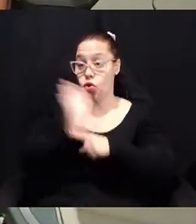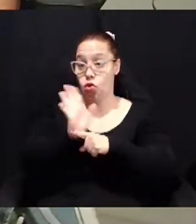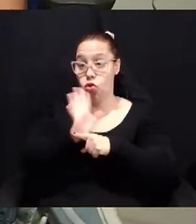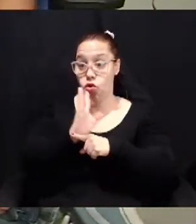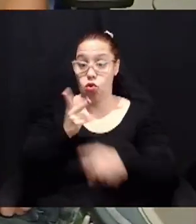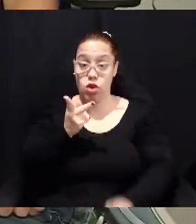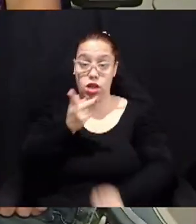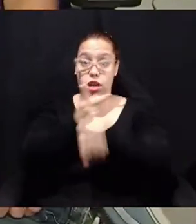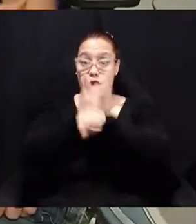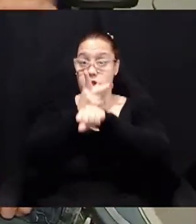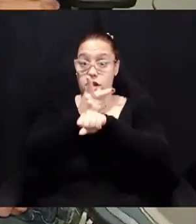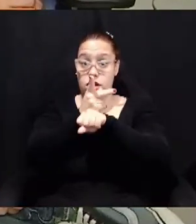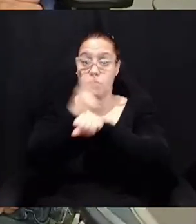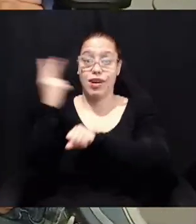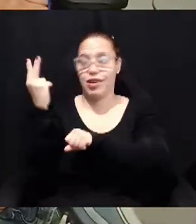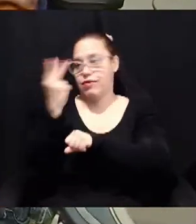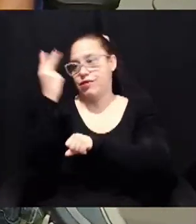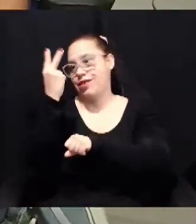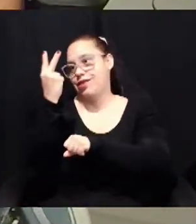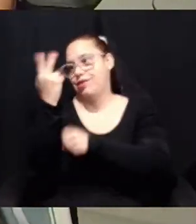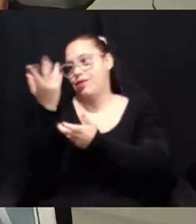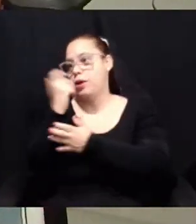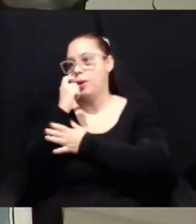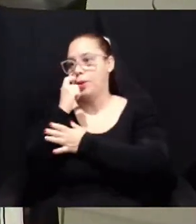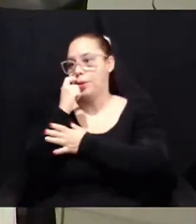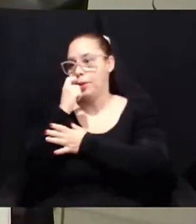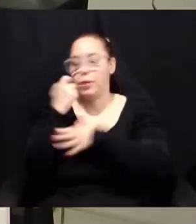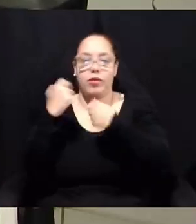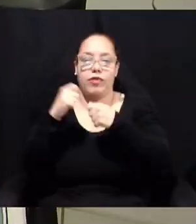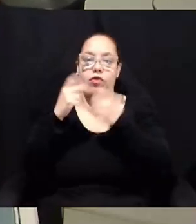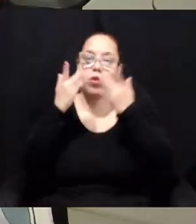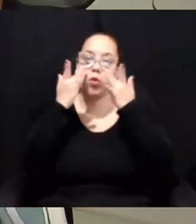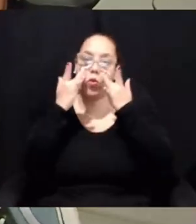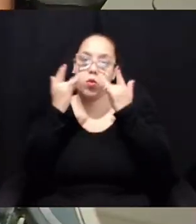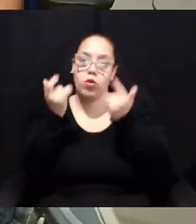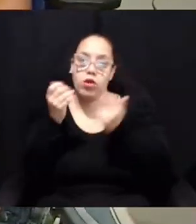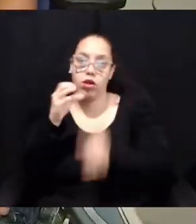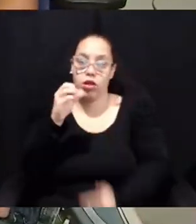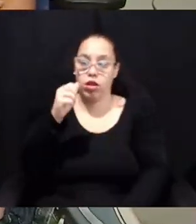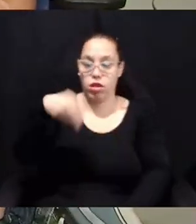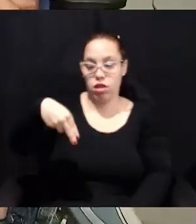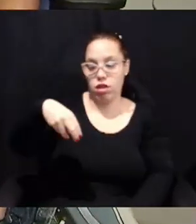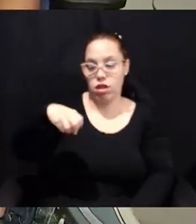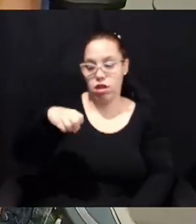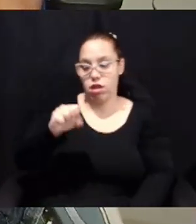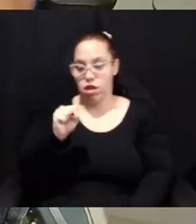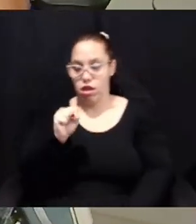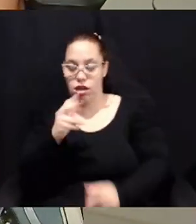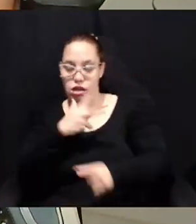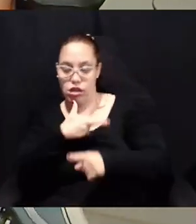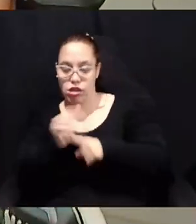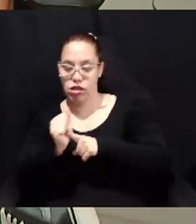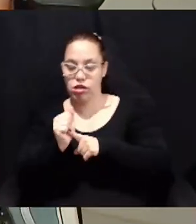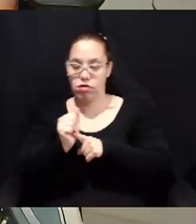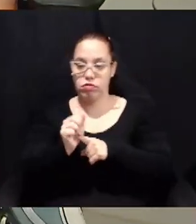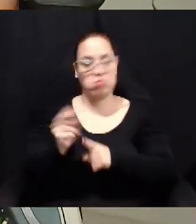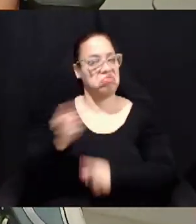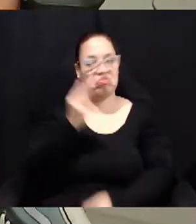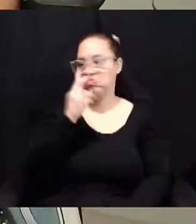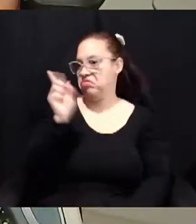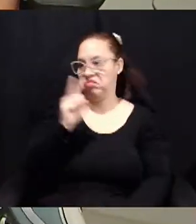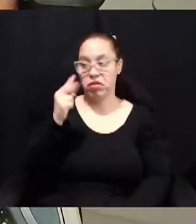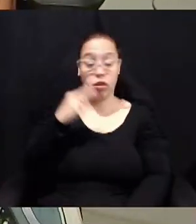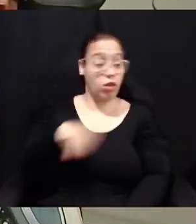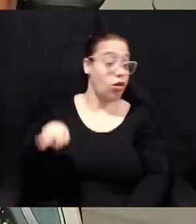ele ser valorizado, né? Não precisa que um ator ganhe Cannes para ele ser valorizado. A gente tem que olhar para nossa cultura